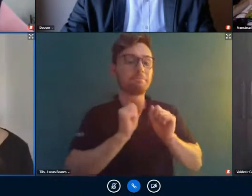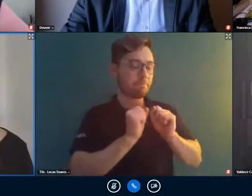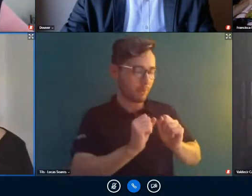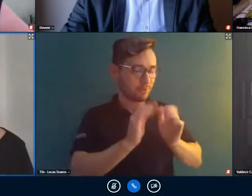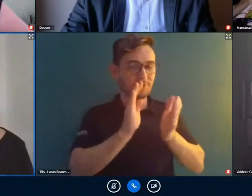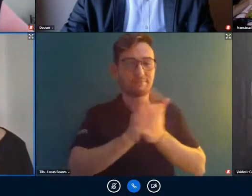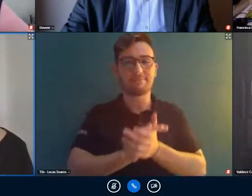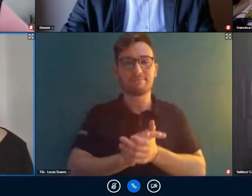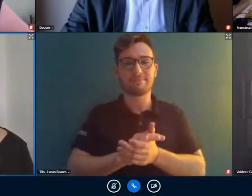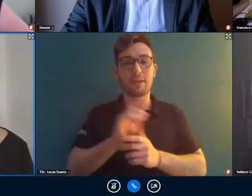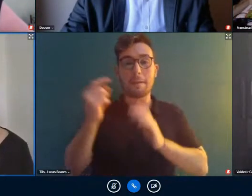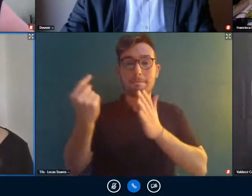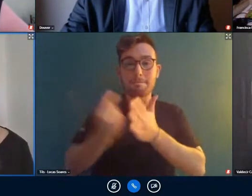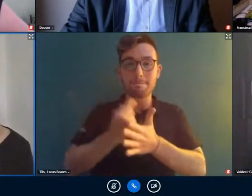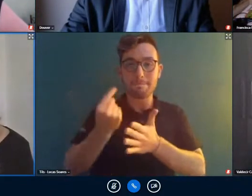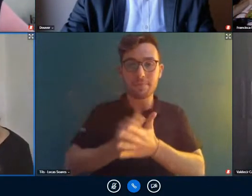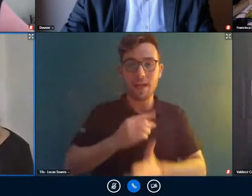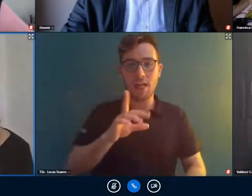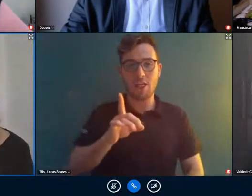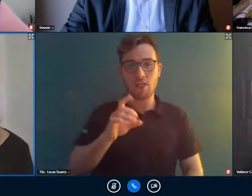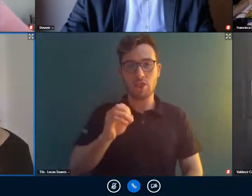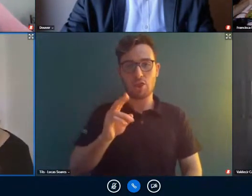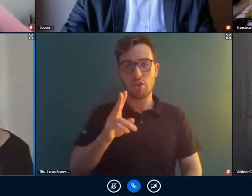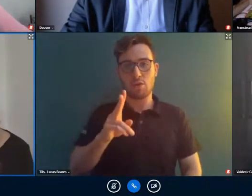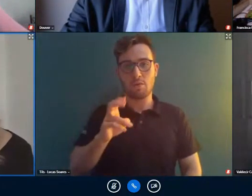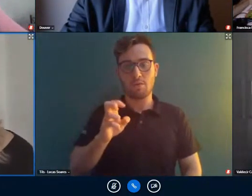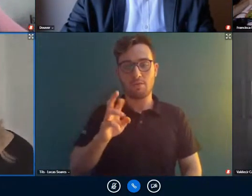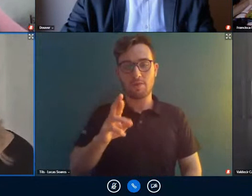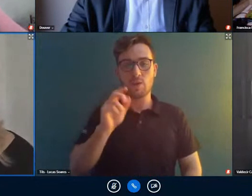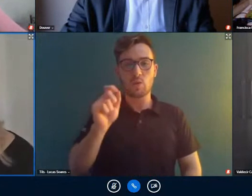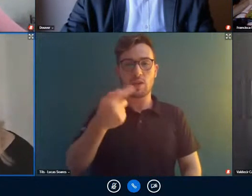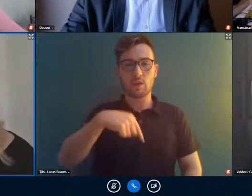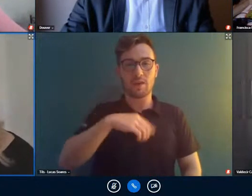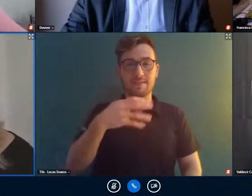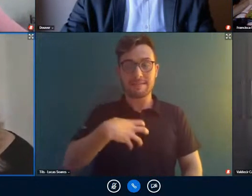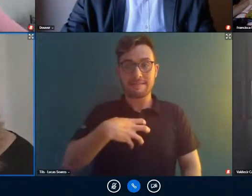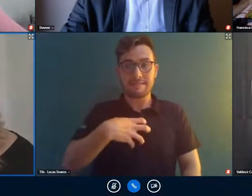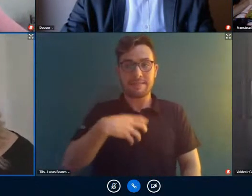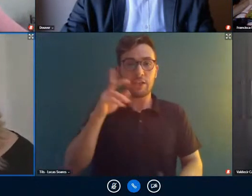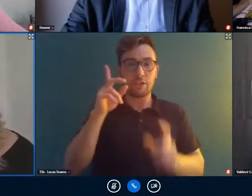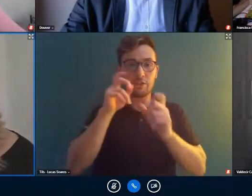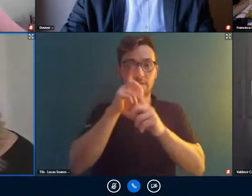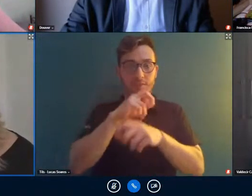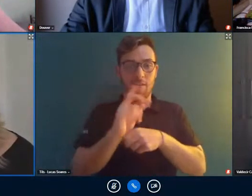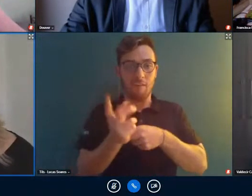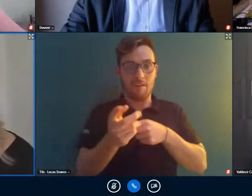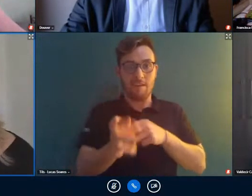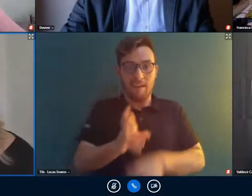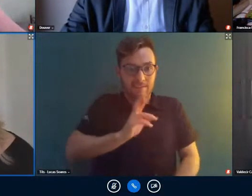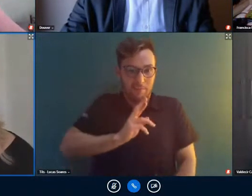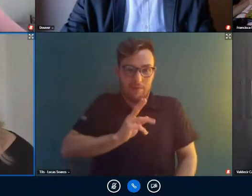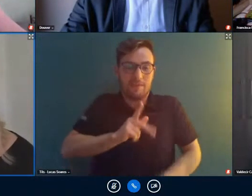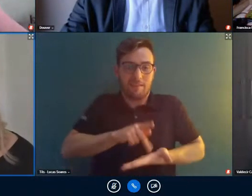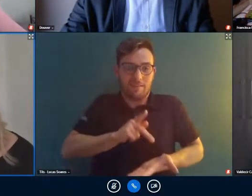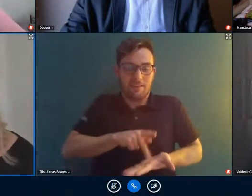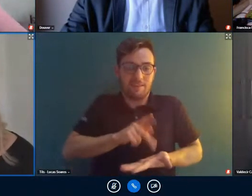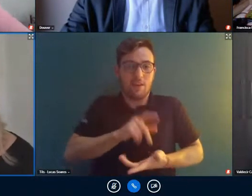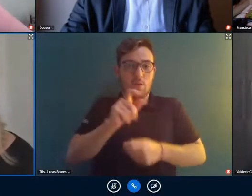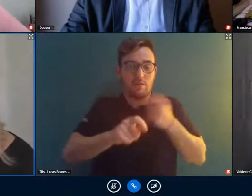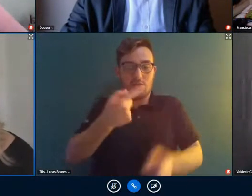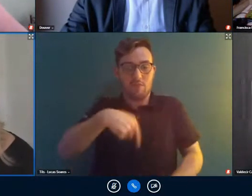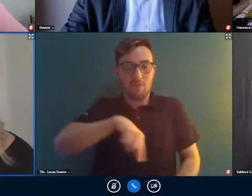Sobre a pergunta do professor Dover, o que, que a gente sentiu de dificuldade do feedback, né? Que nós não